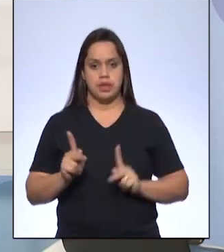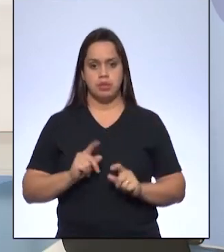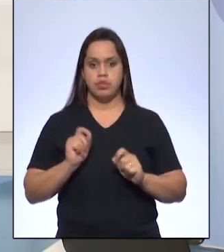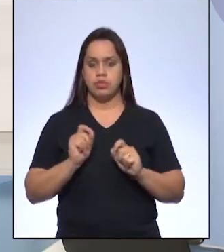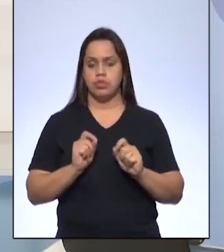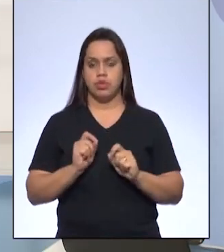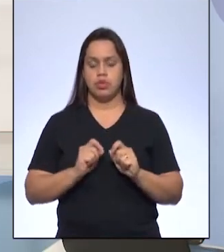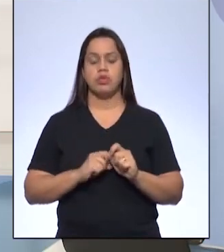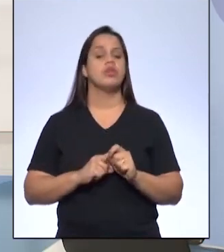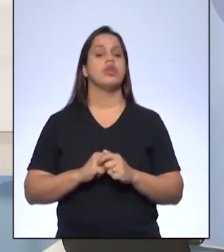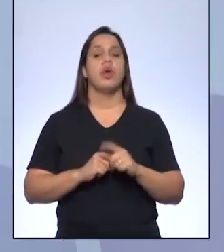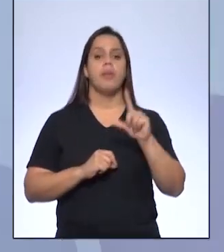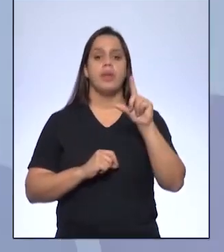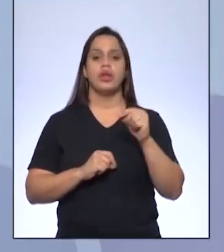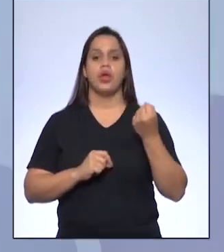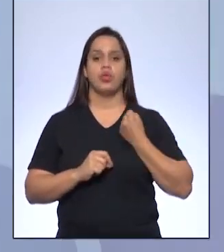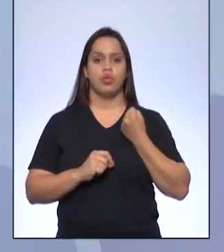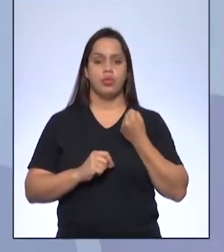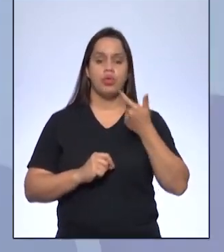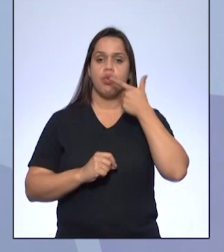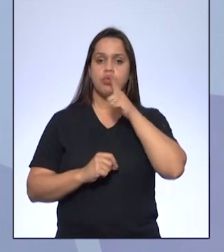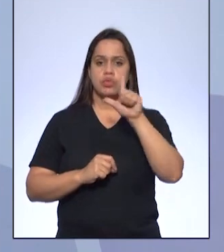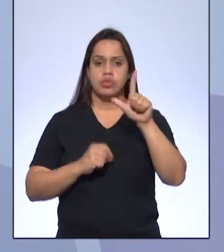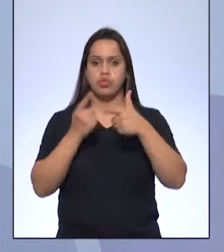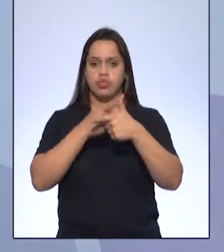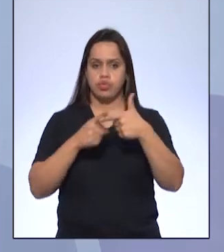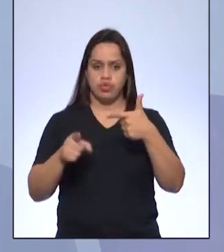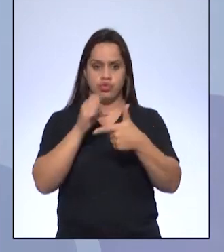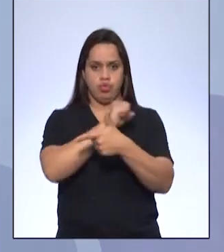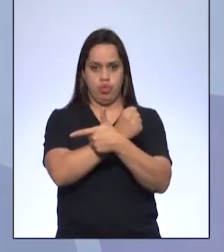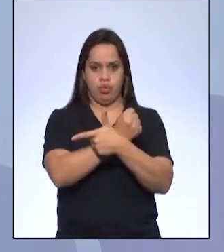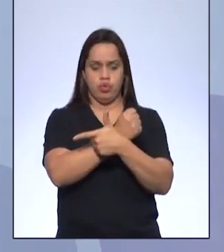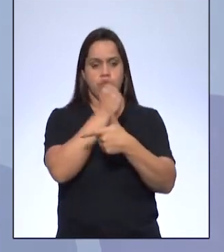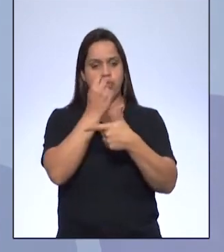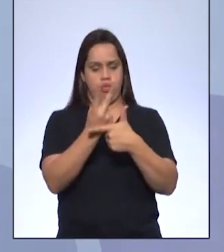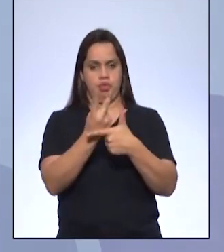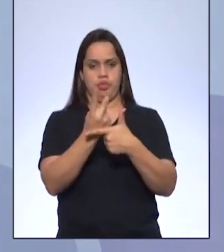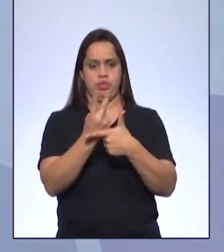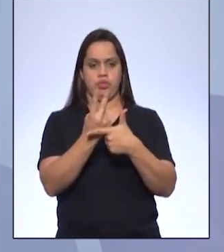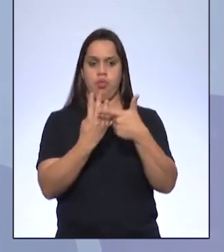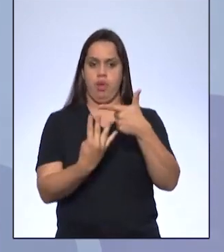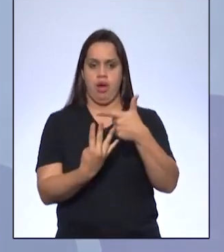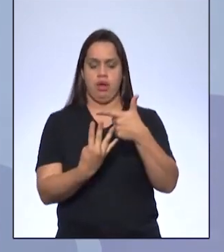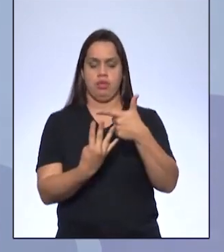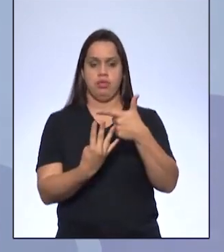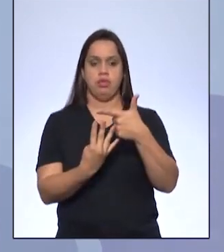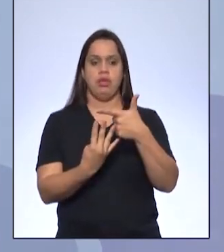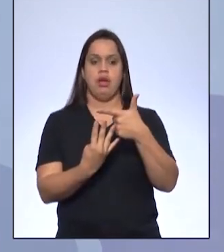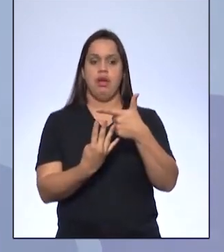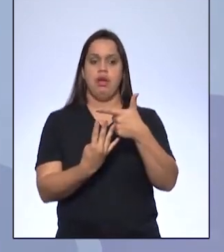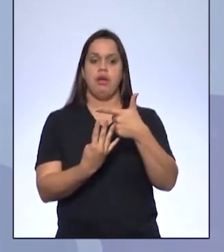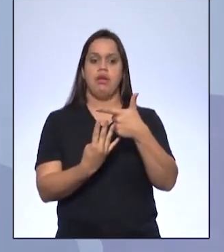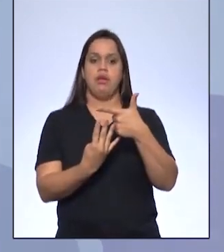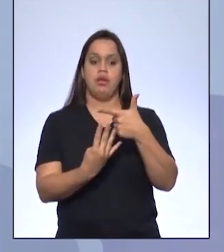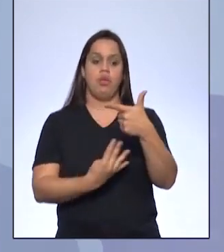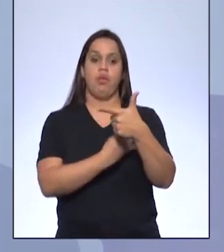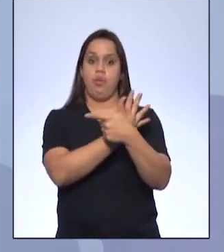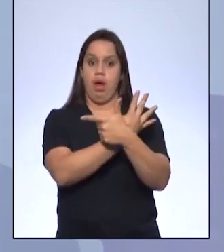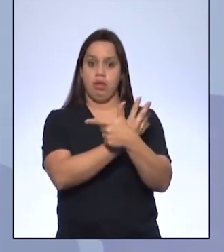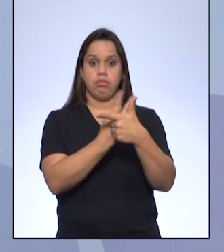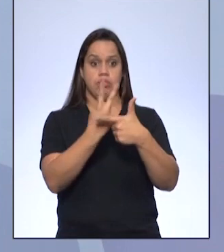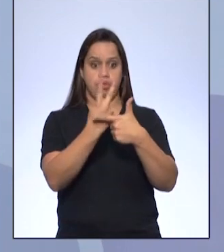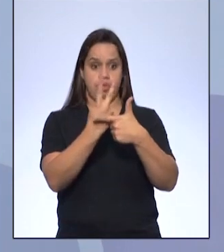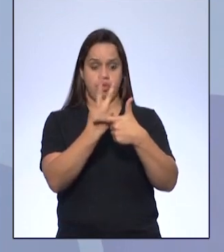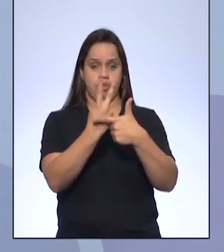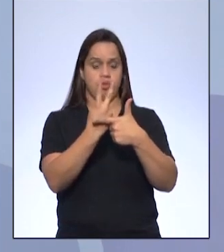8 é o 2. 8 dividido por 2, 4. Por 2 de novo,